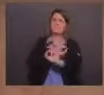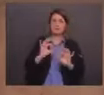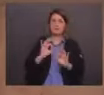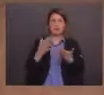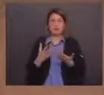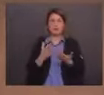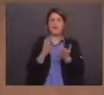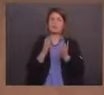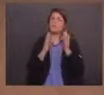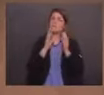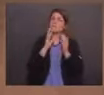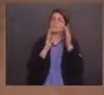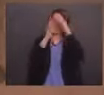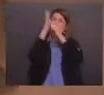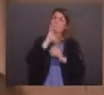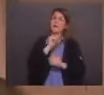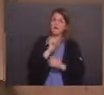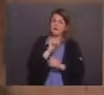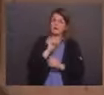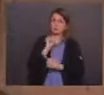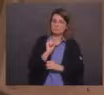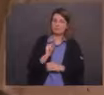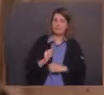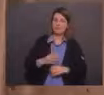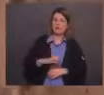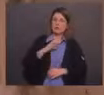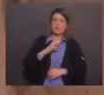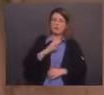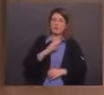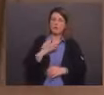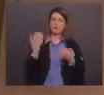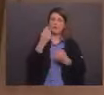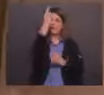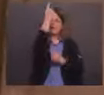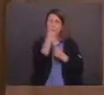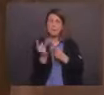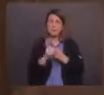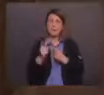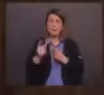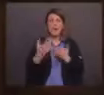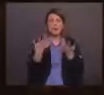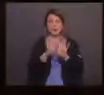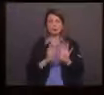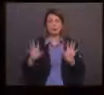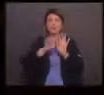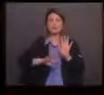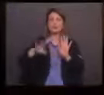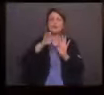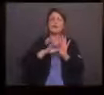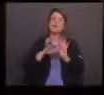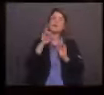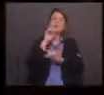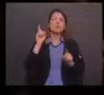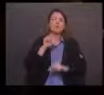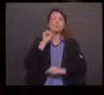na Mãe do Céu, evocando as suas aparições neste lugar, cantemos com o coro o Ave de Fátima.